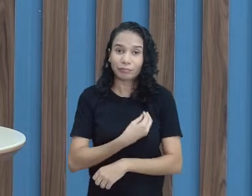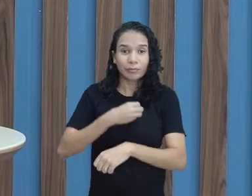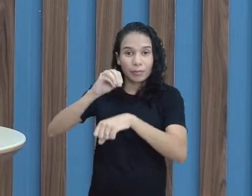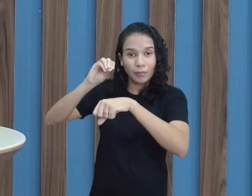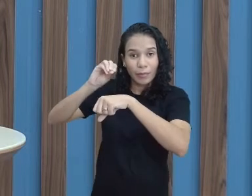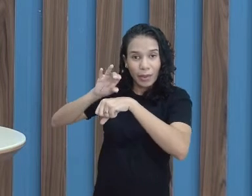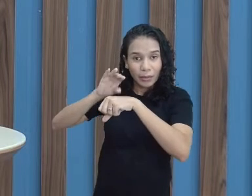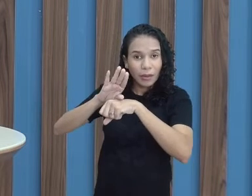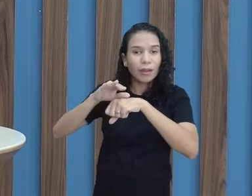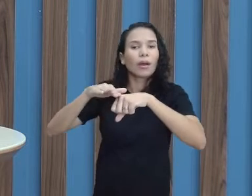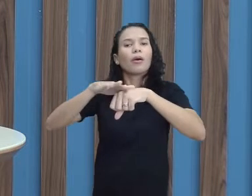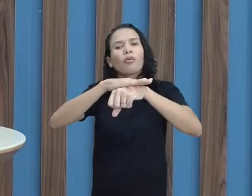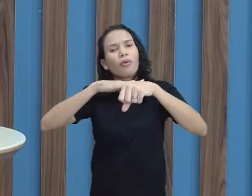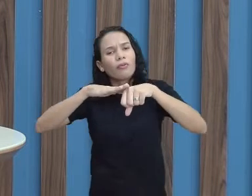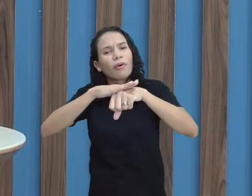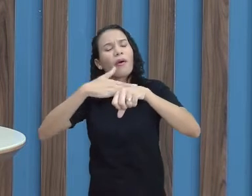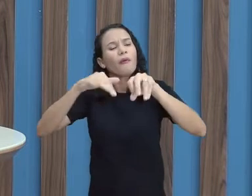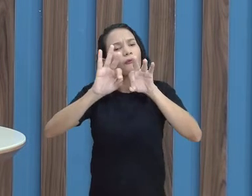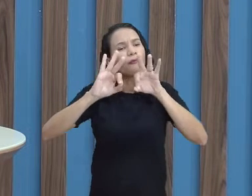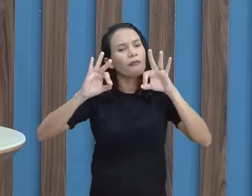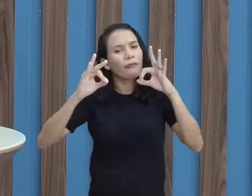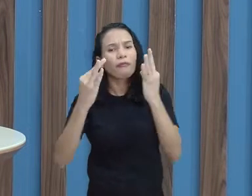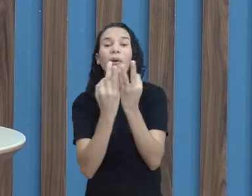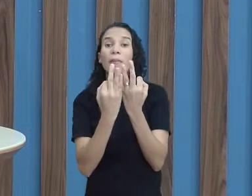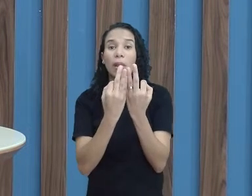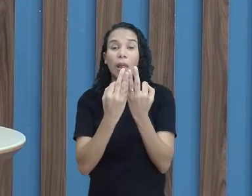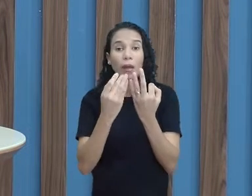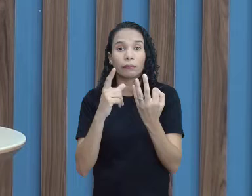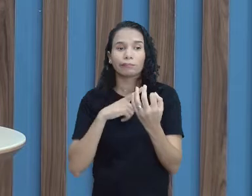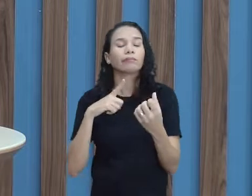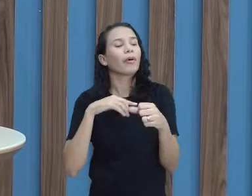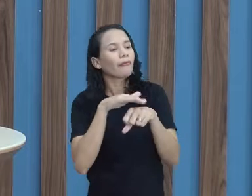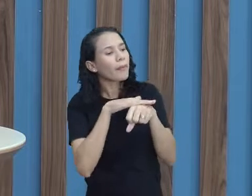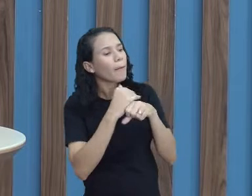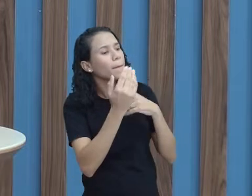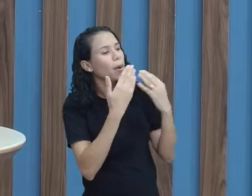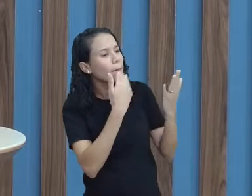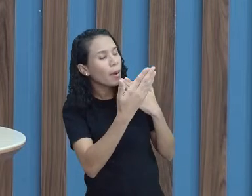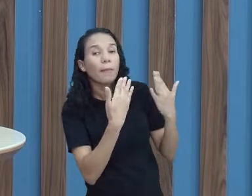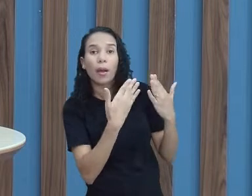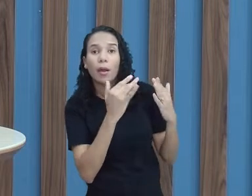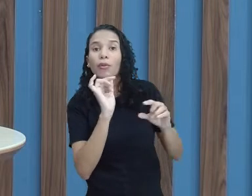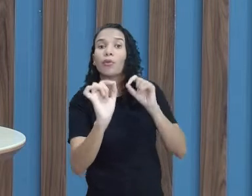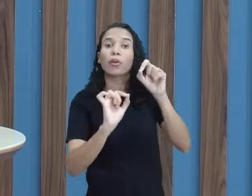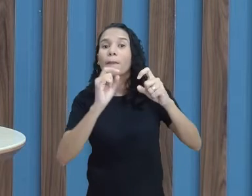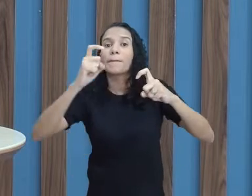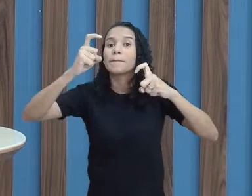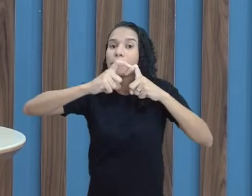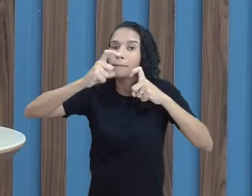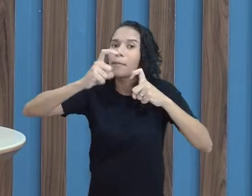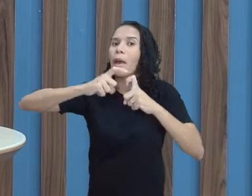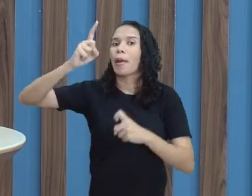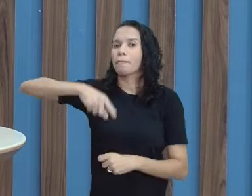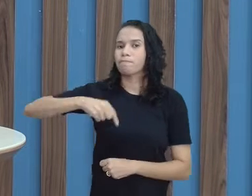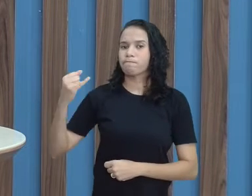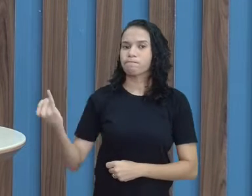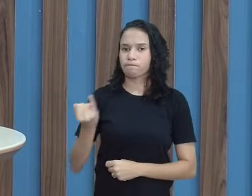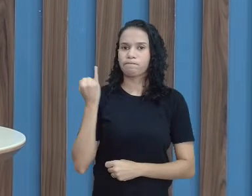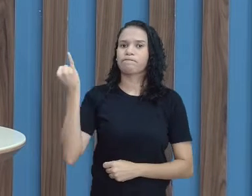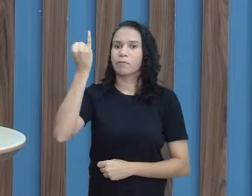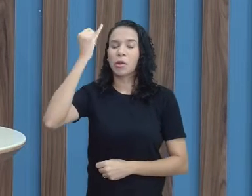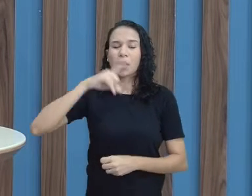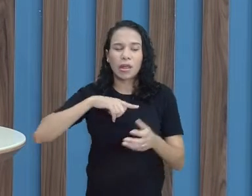dica, converse aí com os familiares de vocês, contem para eles que a ida ao médico, né, é importante,